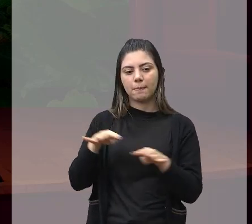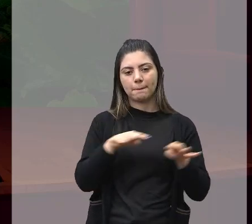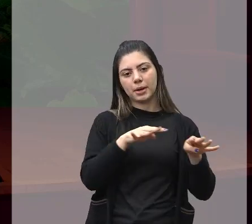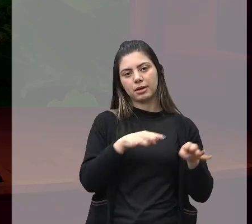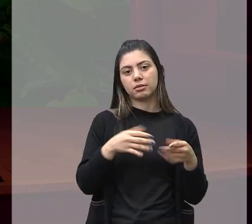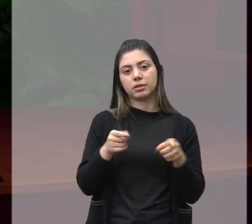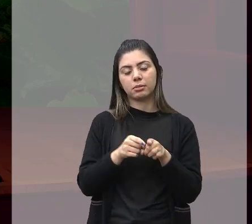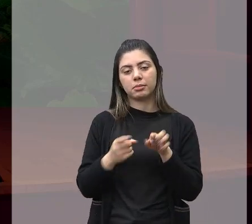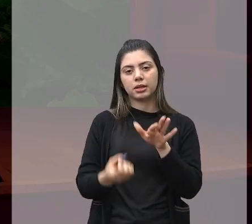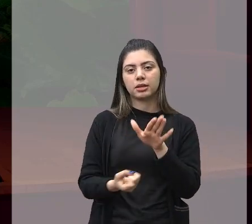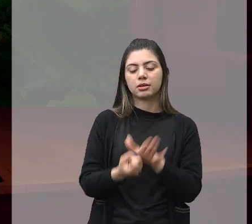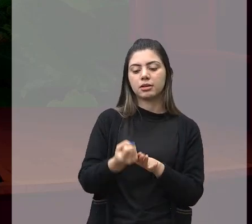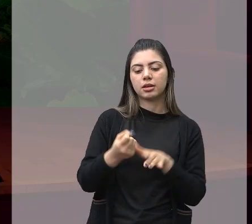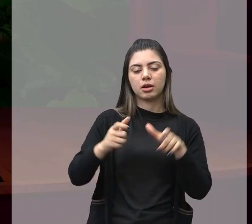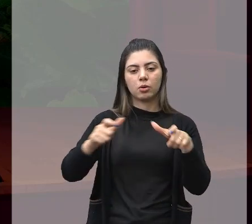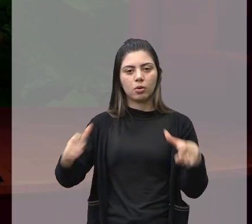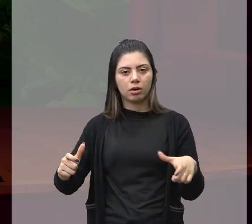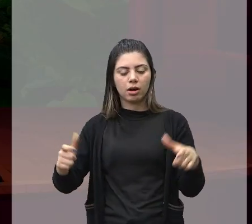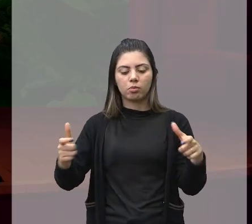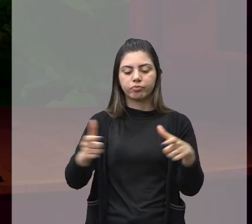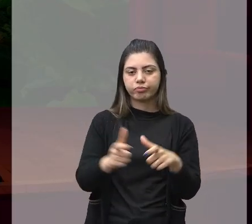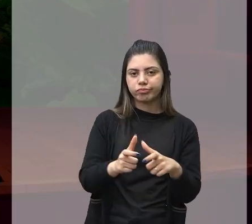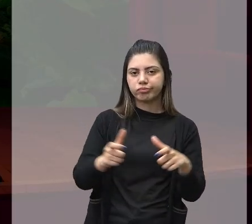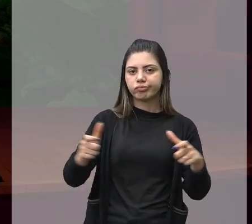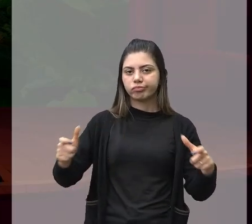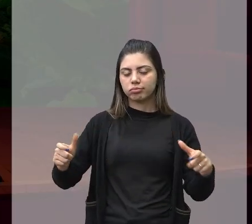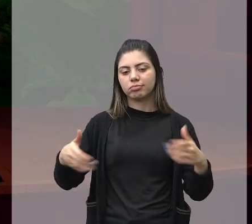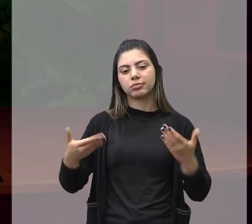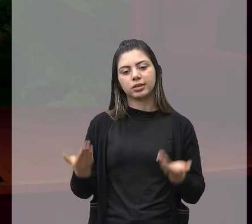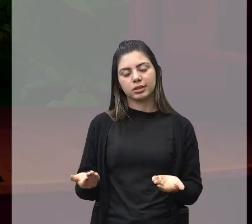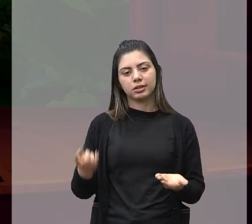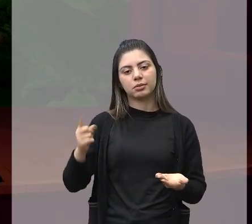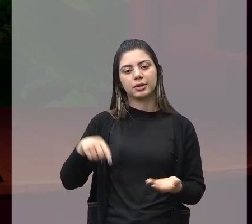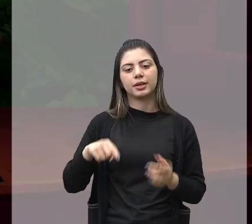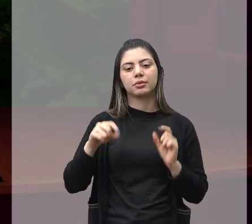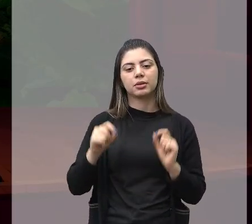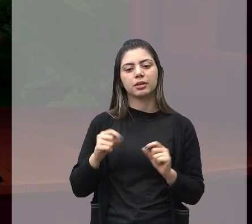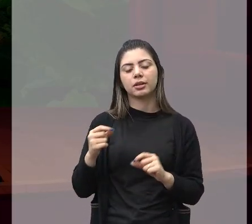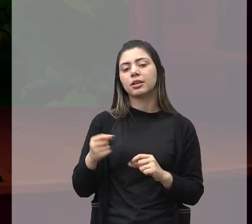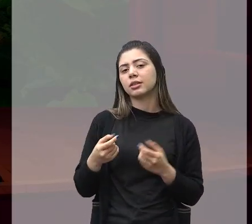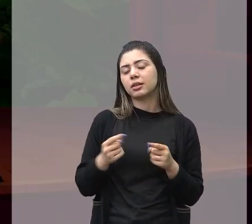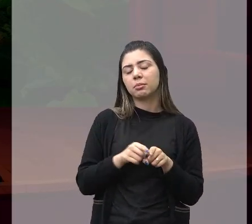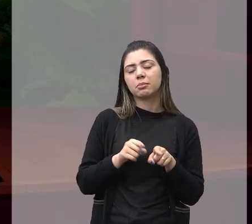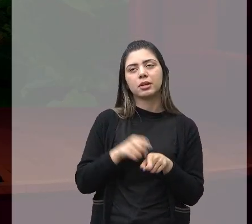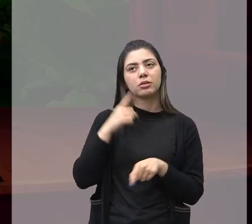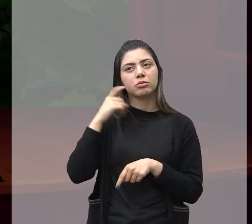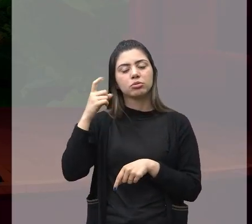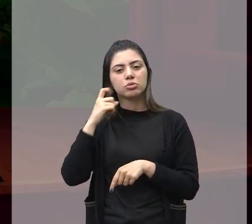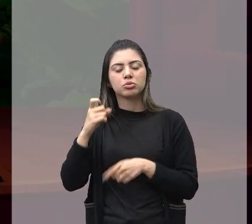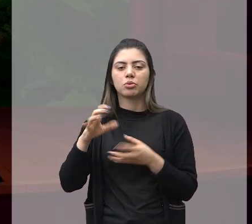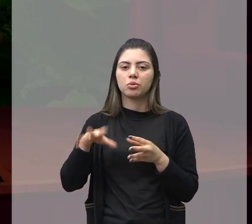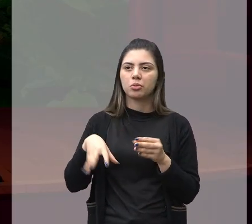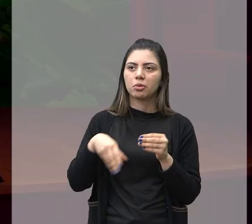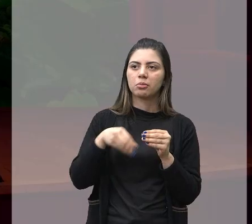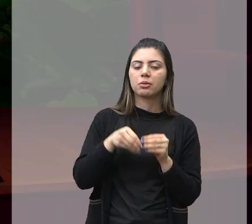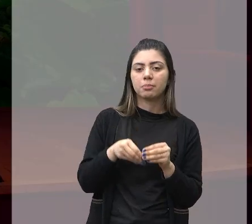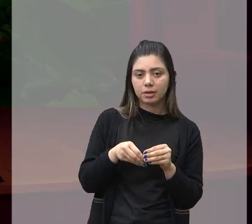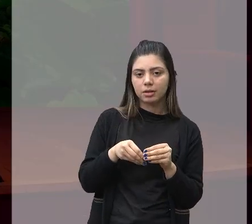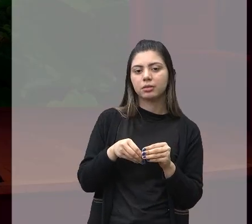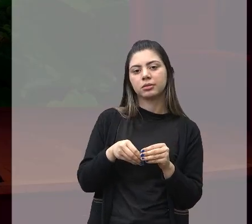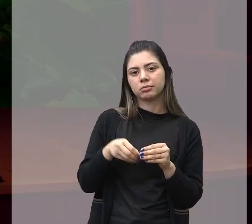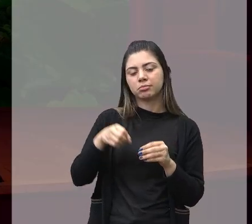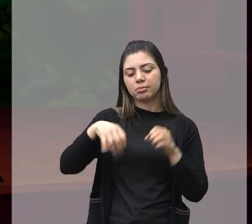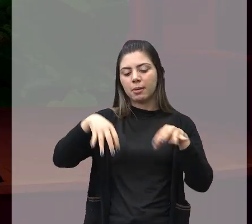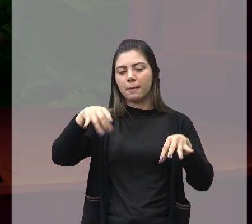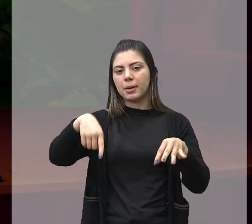um espaço, de reduzir um espaço, por isso que são, assim como os efeitos sonoros, ela é acompanhada